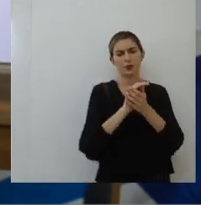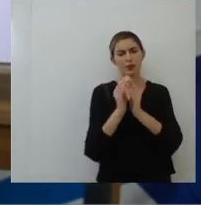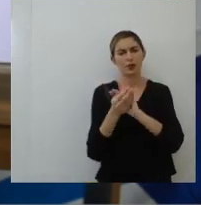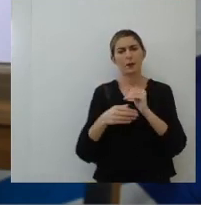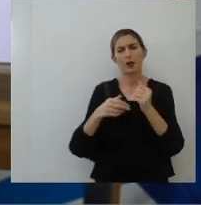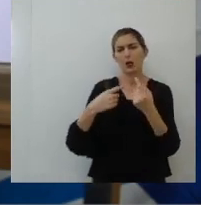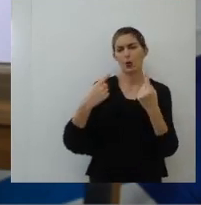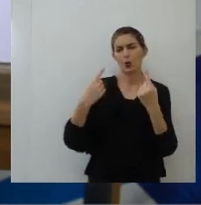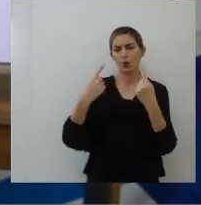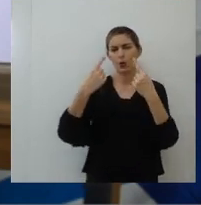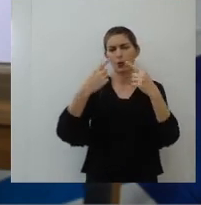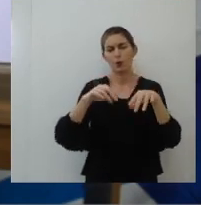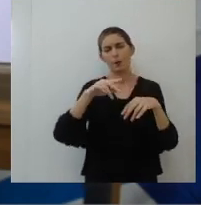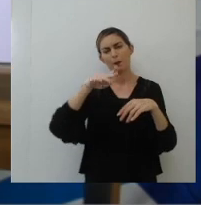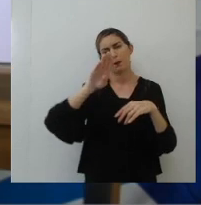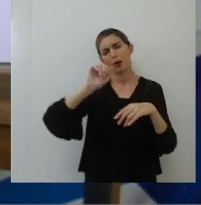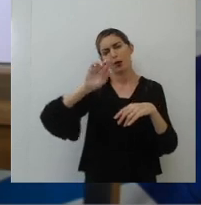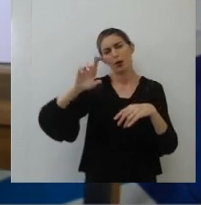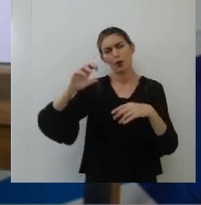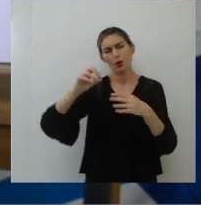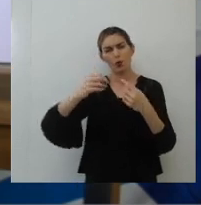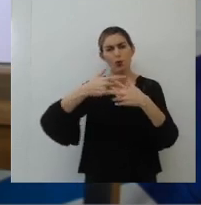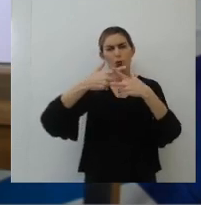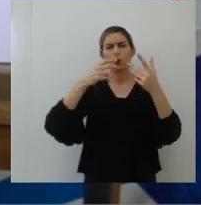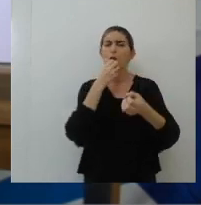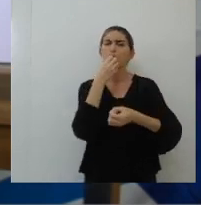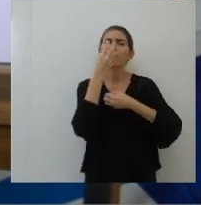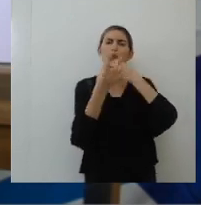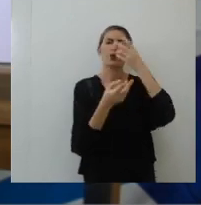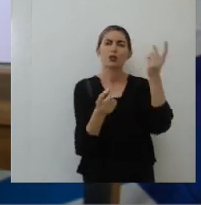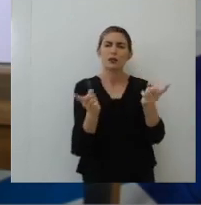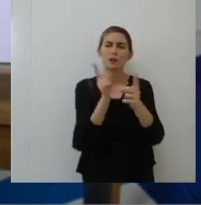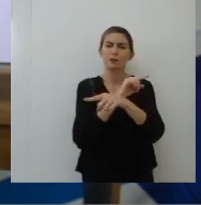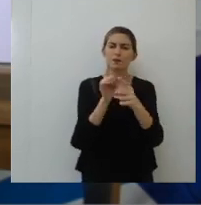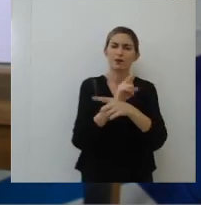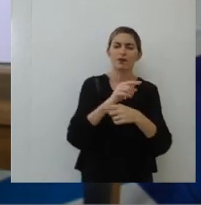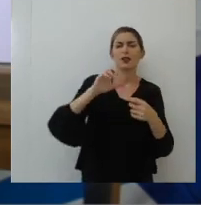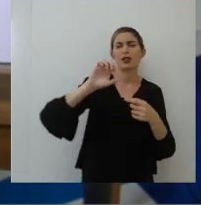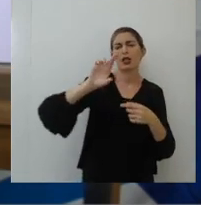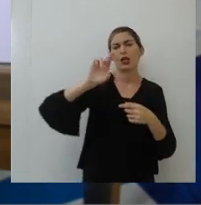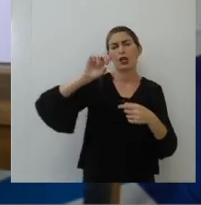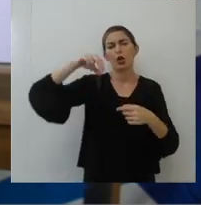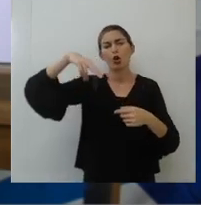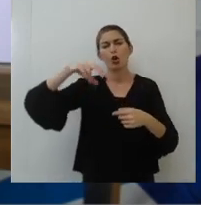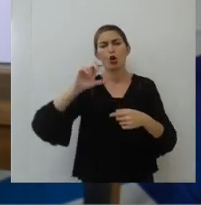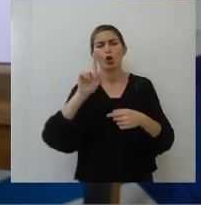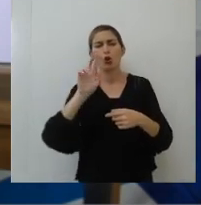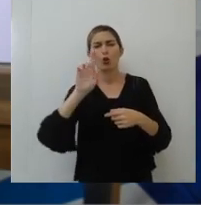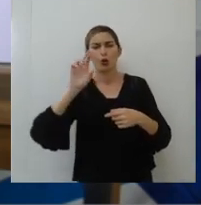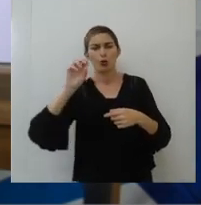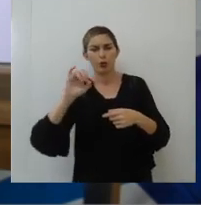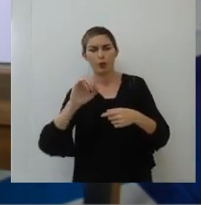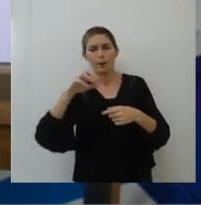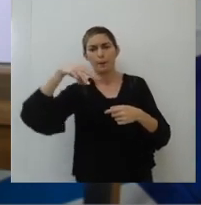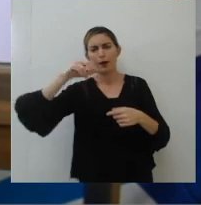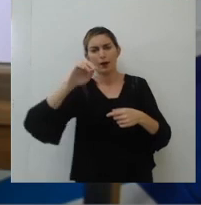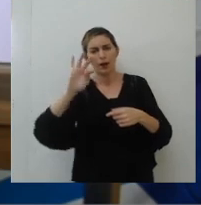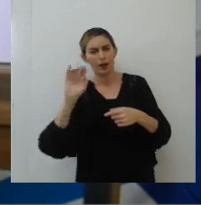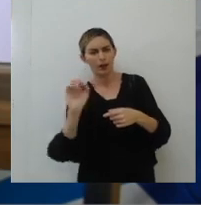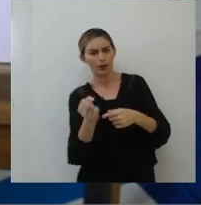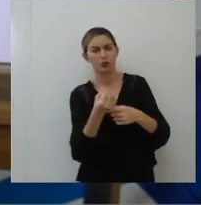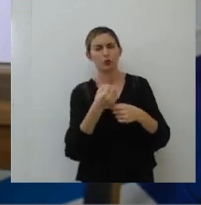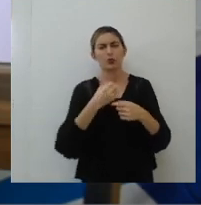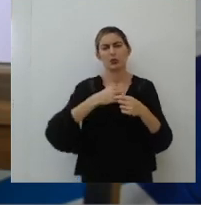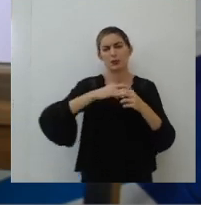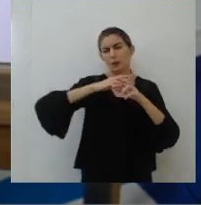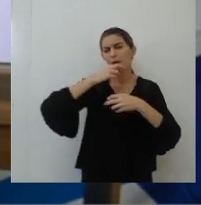as contradições do barroco, né? Aquelas poesias contraditórias do Gregório de Matos, os sermões do Padre Vieira, né? Em que ele traz os